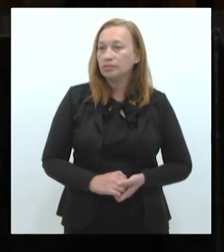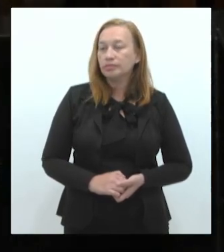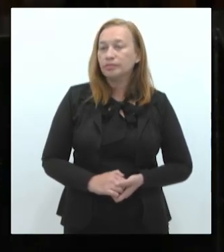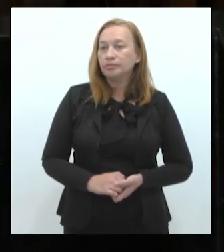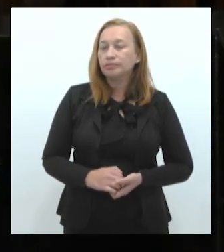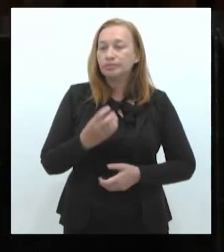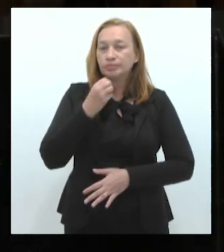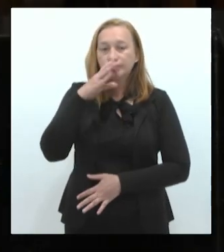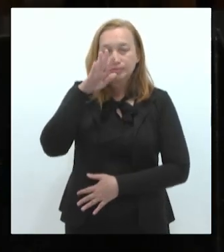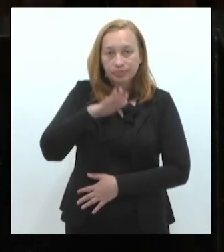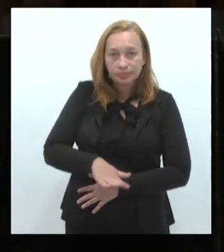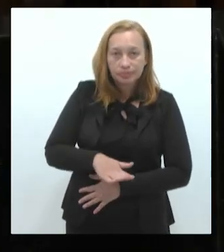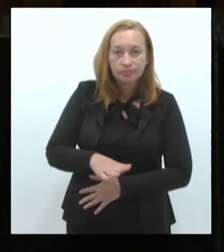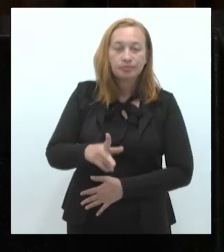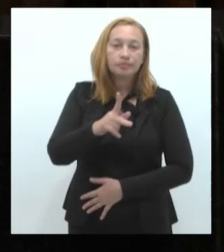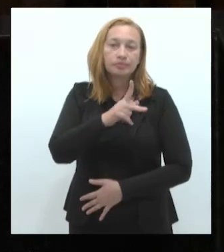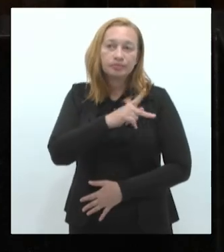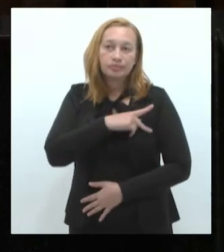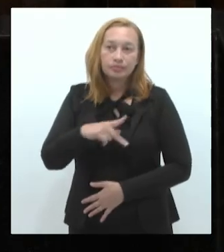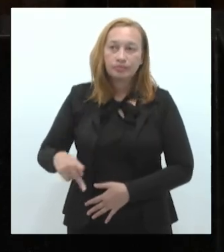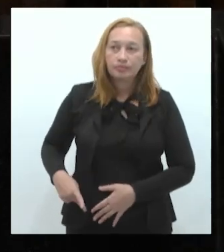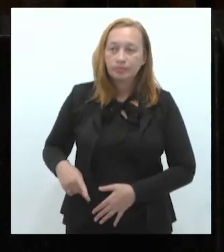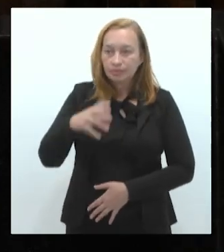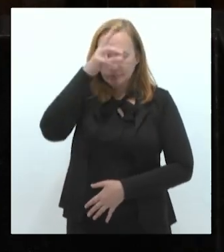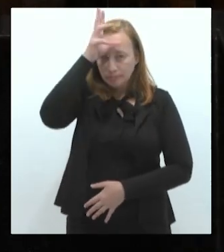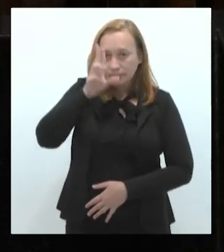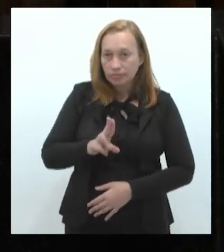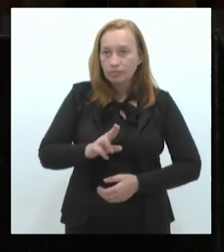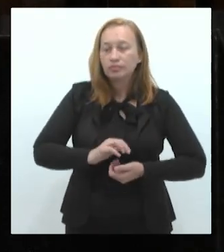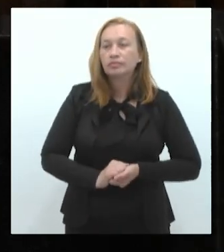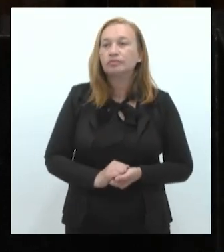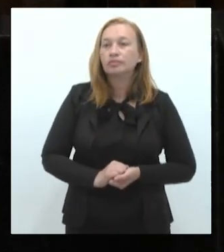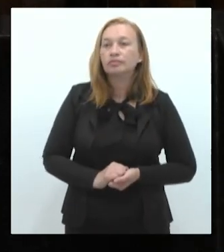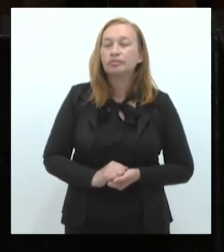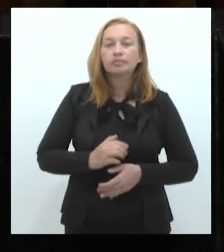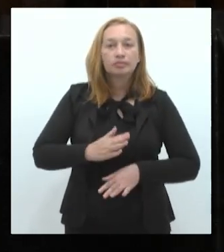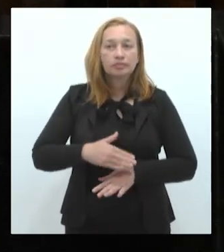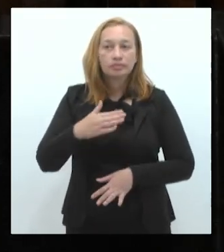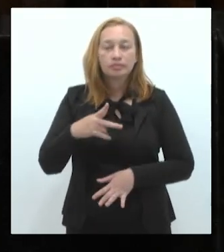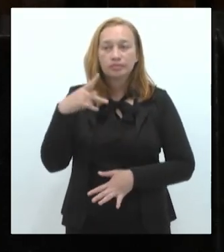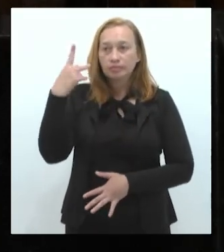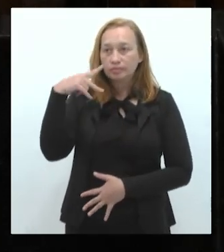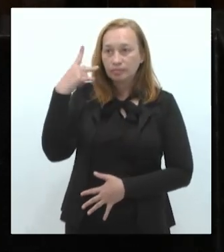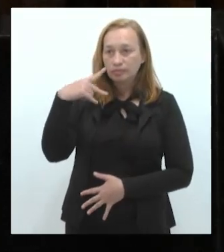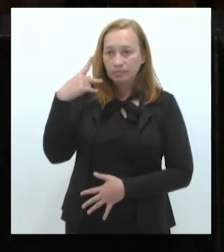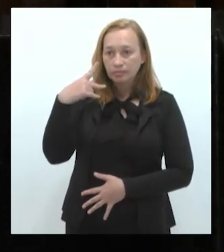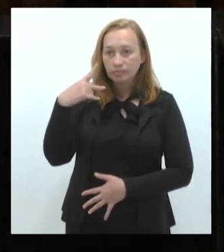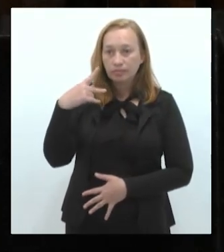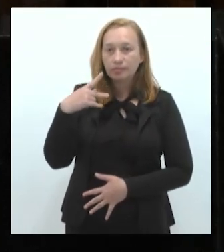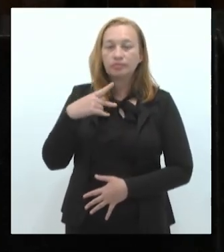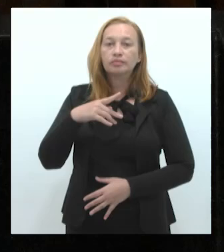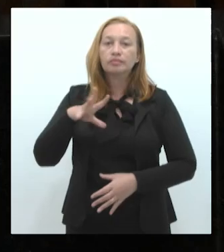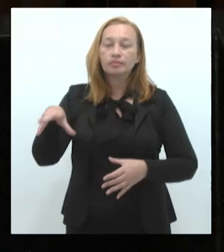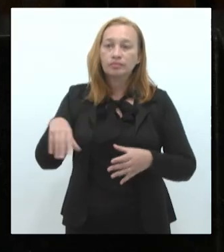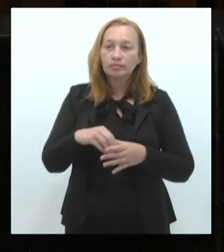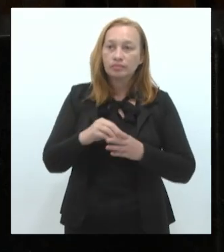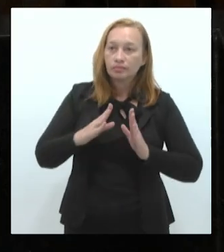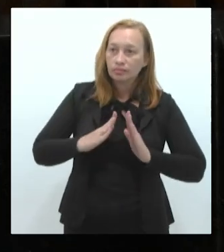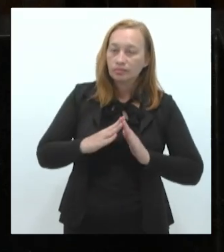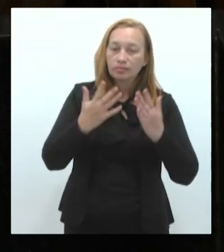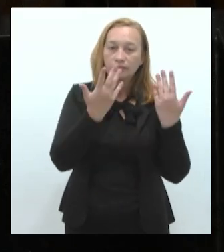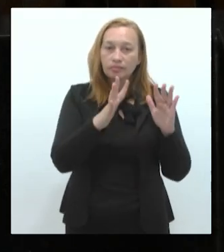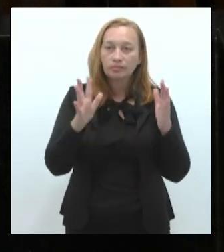Boa tarde, presidenta Tia Ju, demais parlamentares que estão ainda aqui na casa.